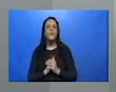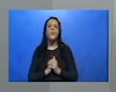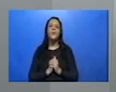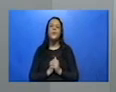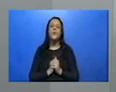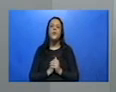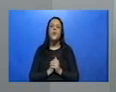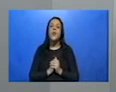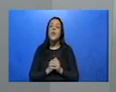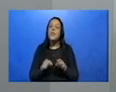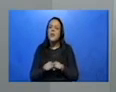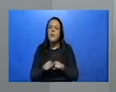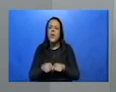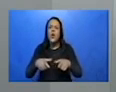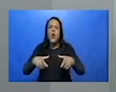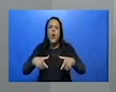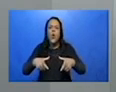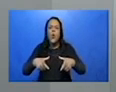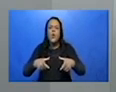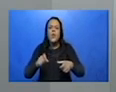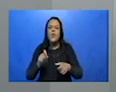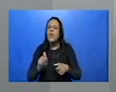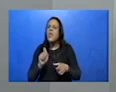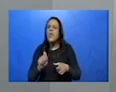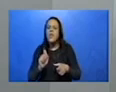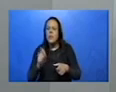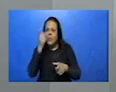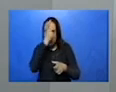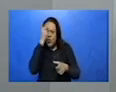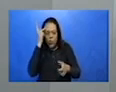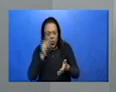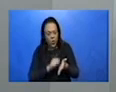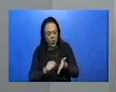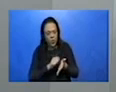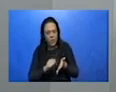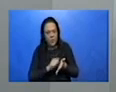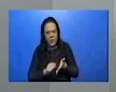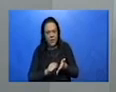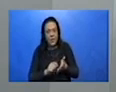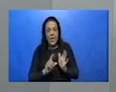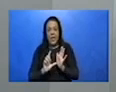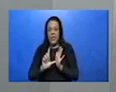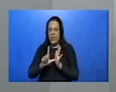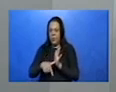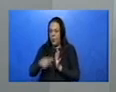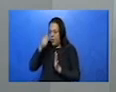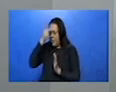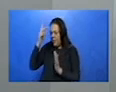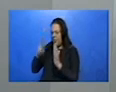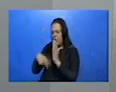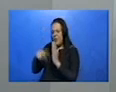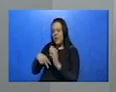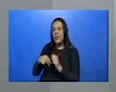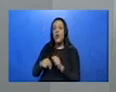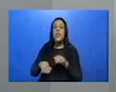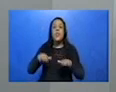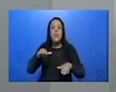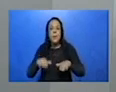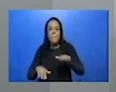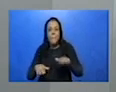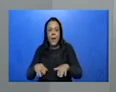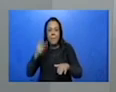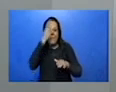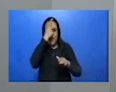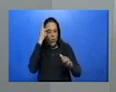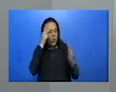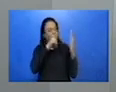seria publicado esse texto? Né? Para quem que eu escrevo? Porque o meu texto vai mudar muito dependendo da pessoa que vai lê-lo,